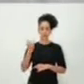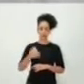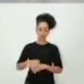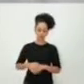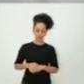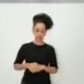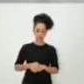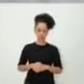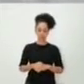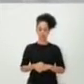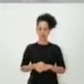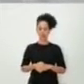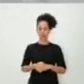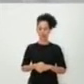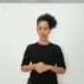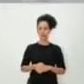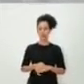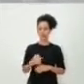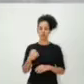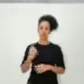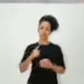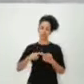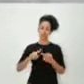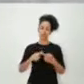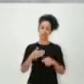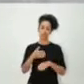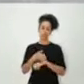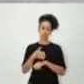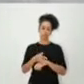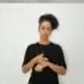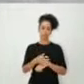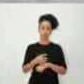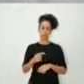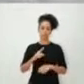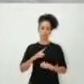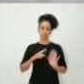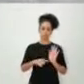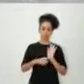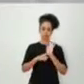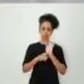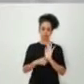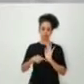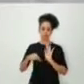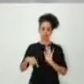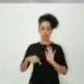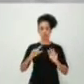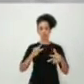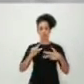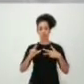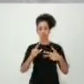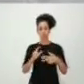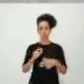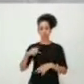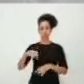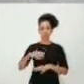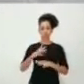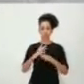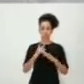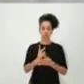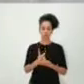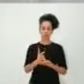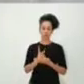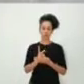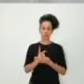né Nós estamos também participando desse momento e dando Nossa contribuição aqui no legislativo para que Botucatu continue na